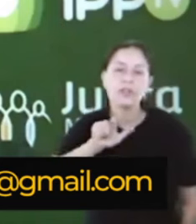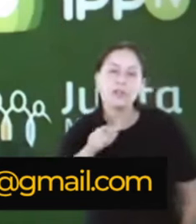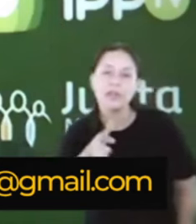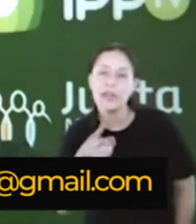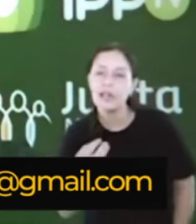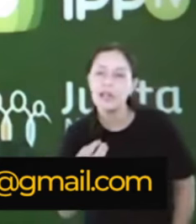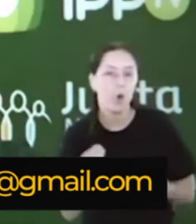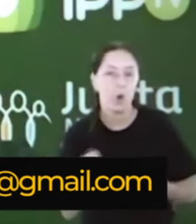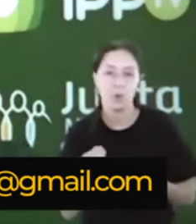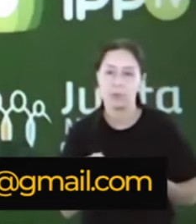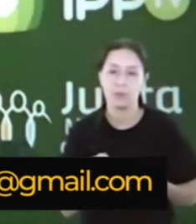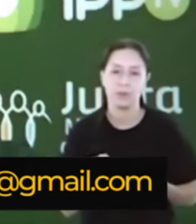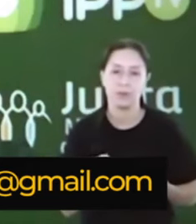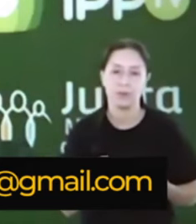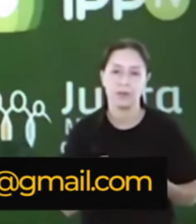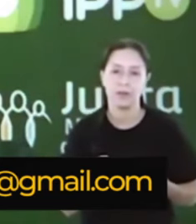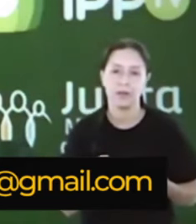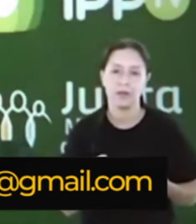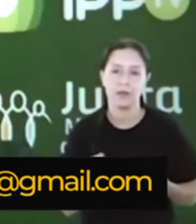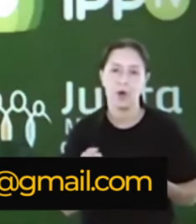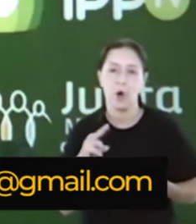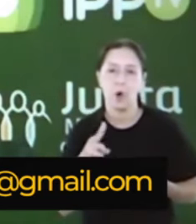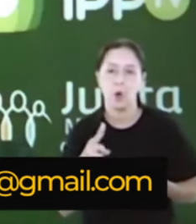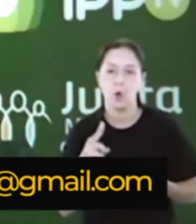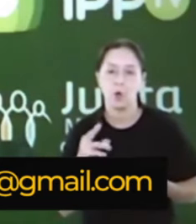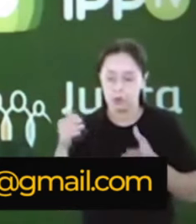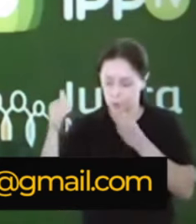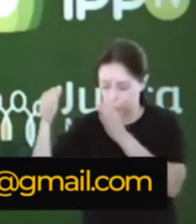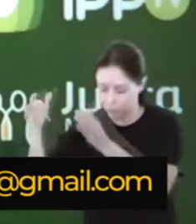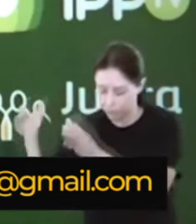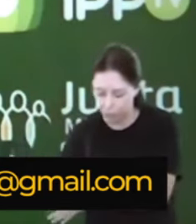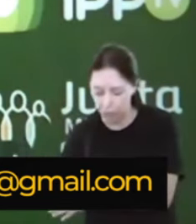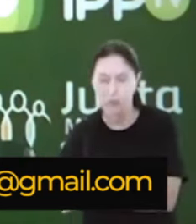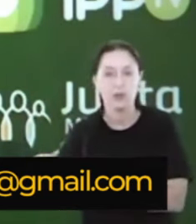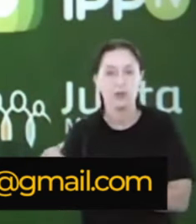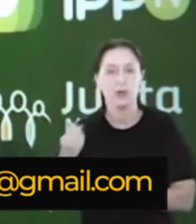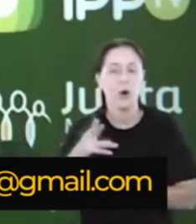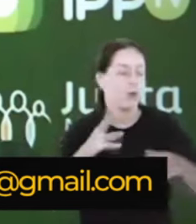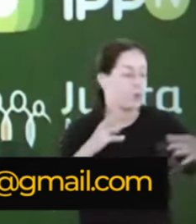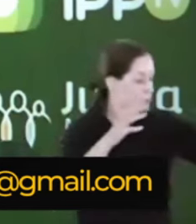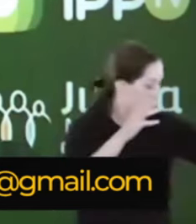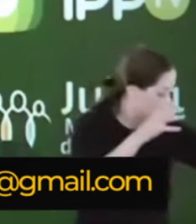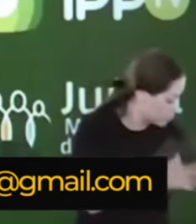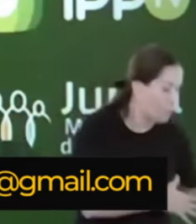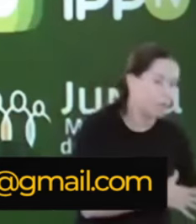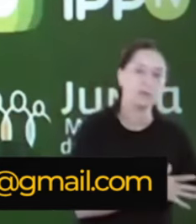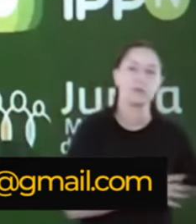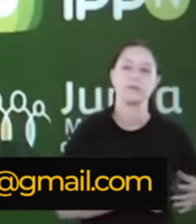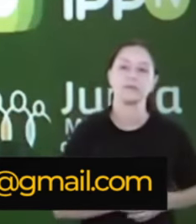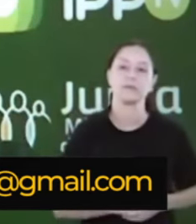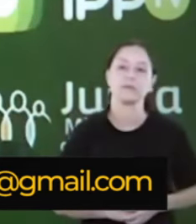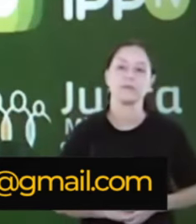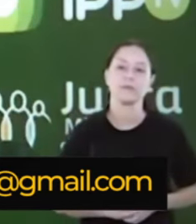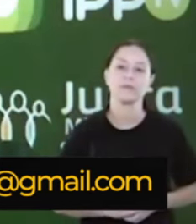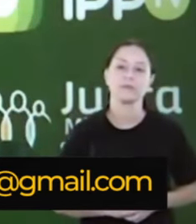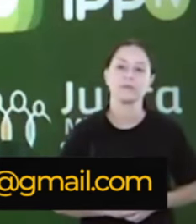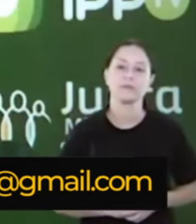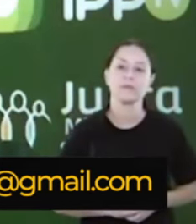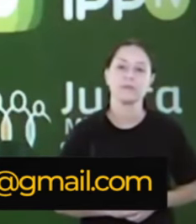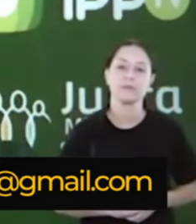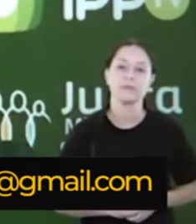é branco e o país tomou a sua posição